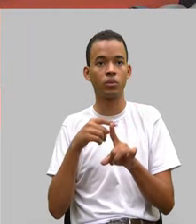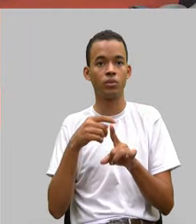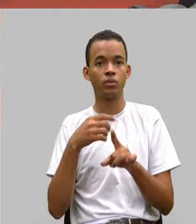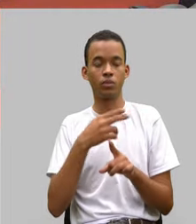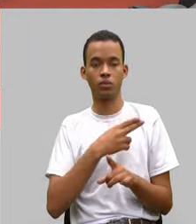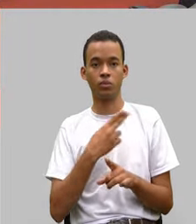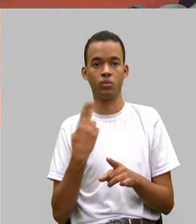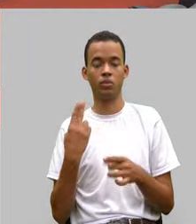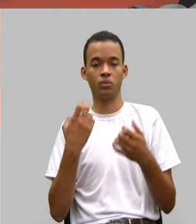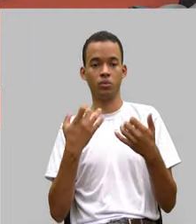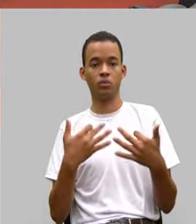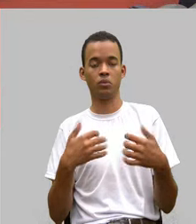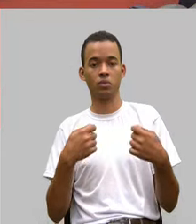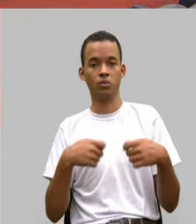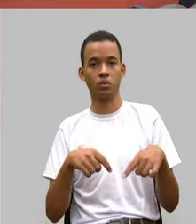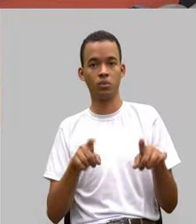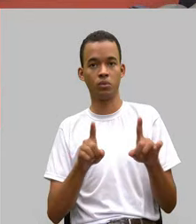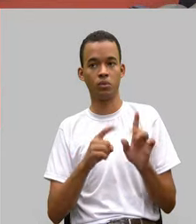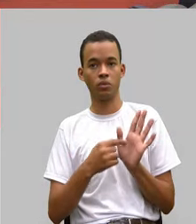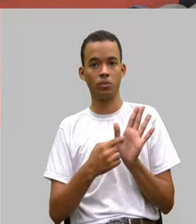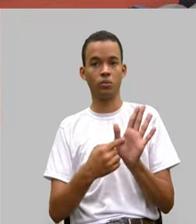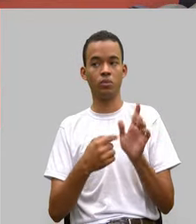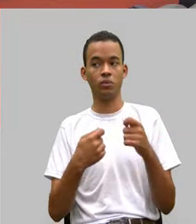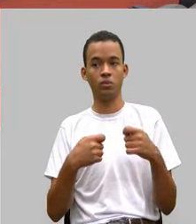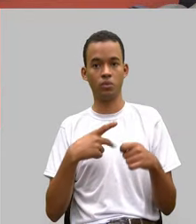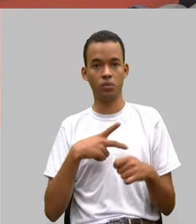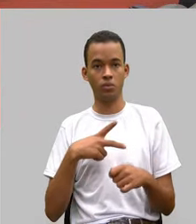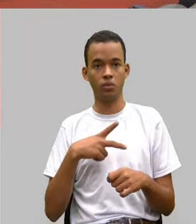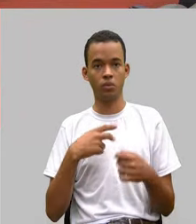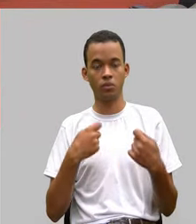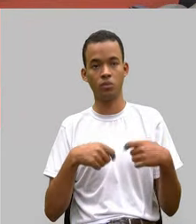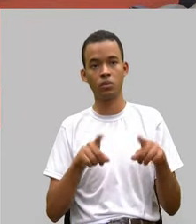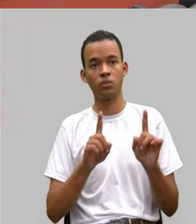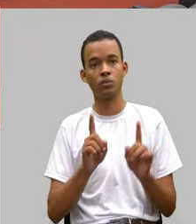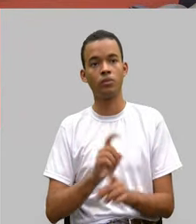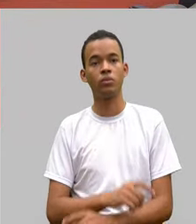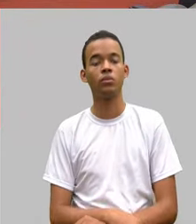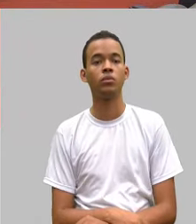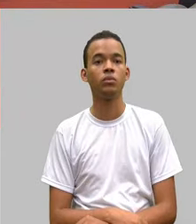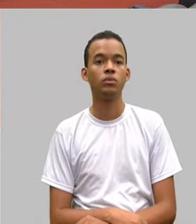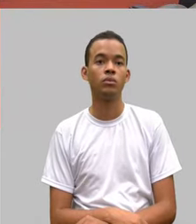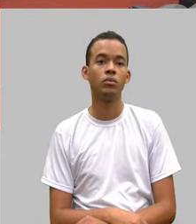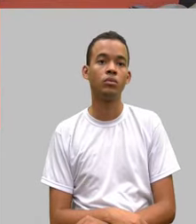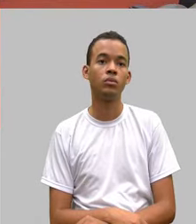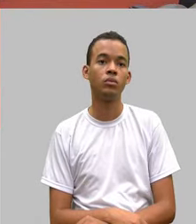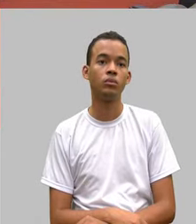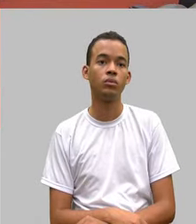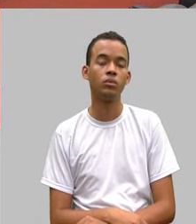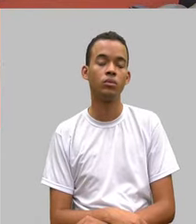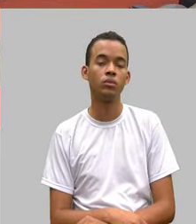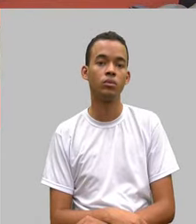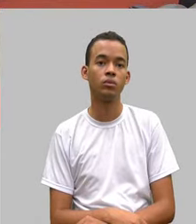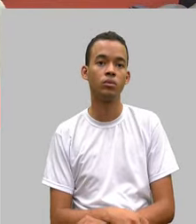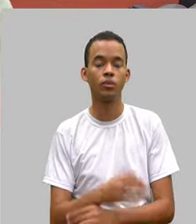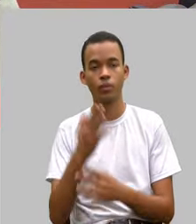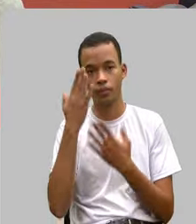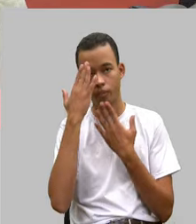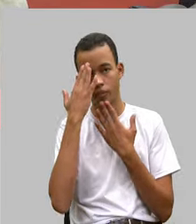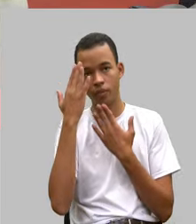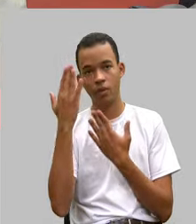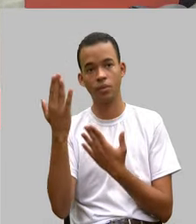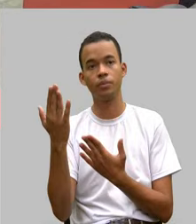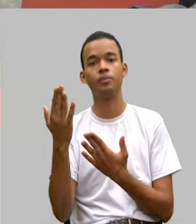pessoais Muito obrigado deputada Bia pela essa oportunidade pessoa na qual eu cumprimento todas as autoridades deste